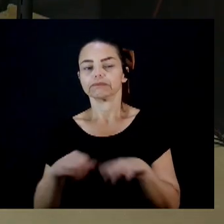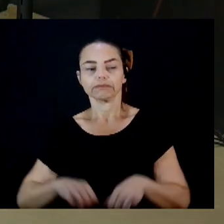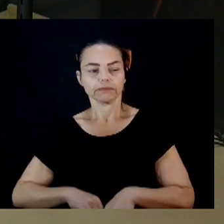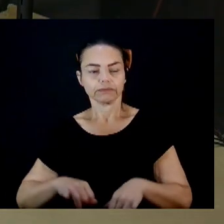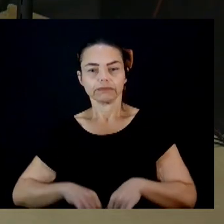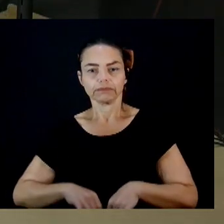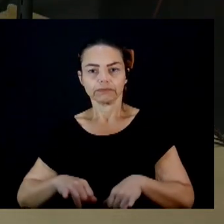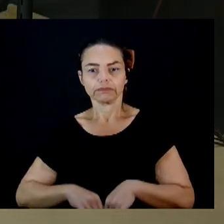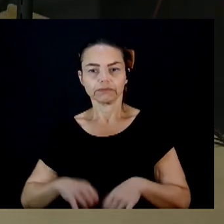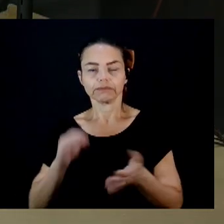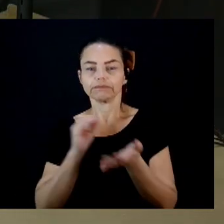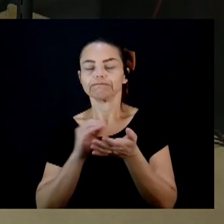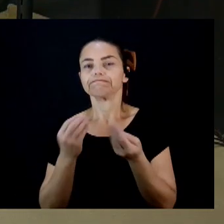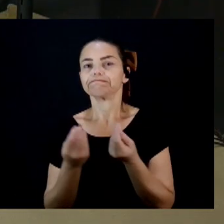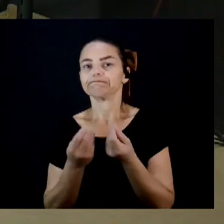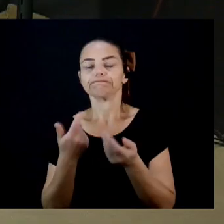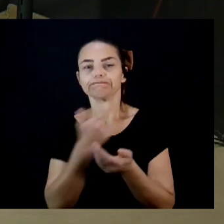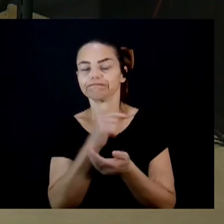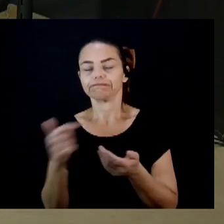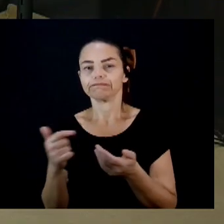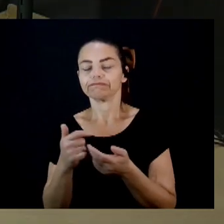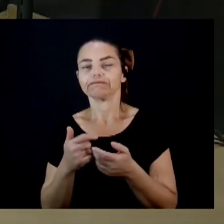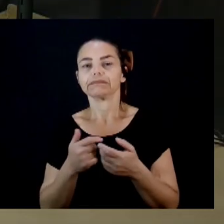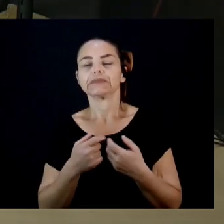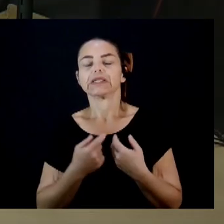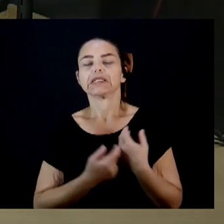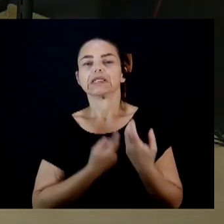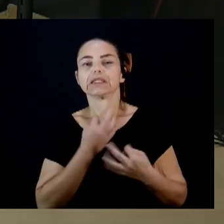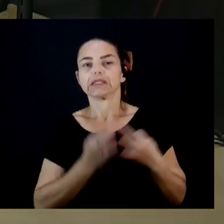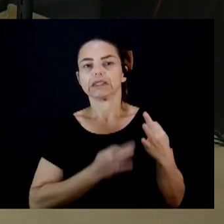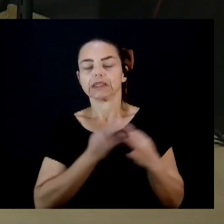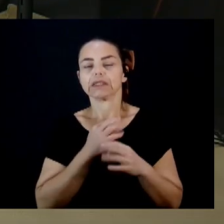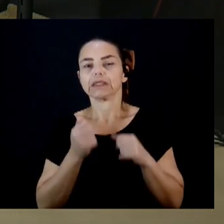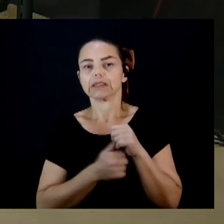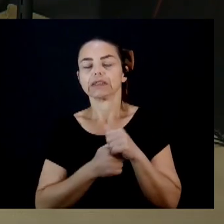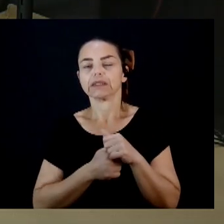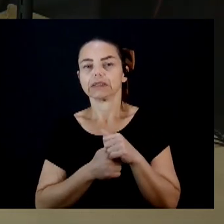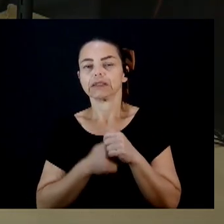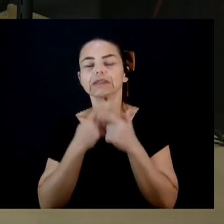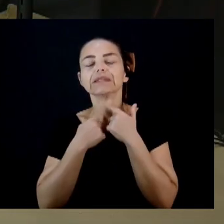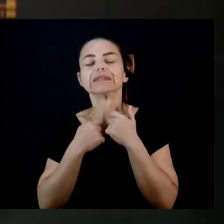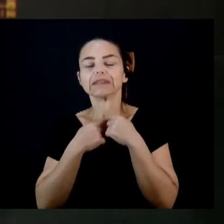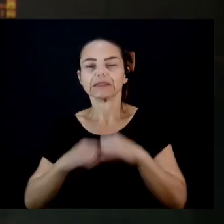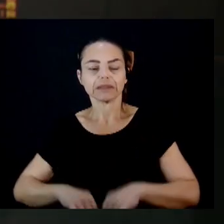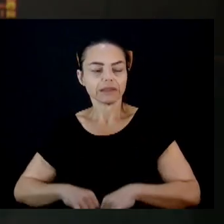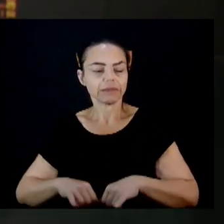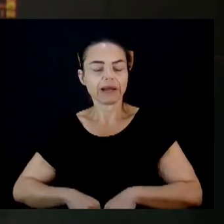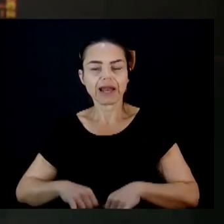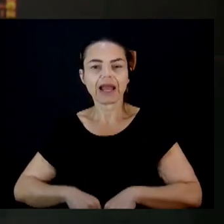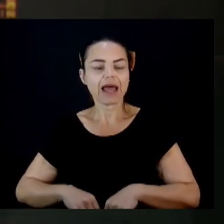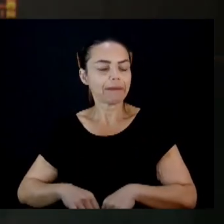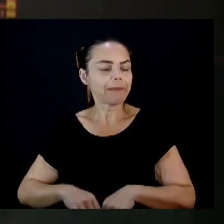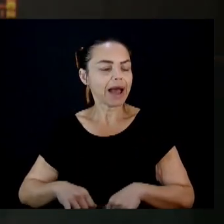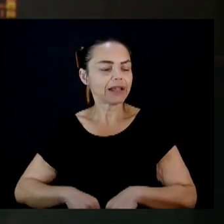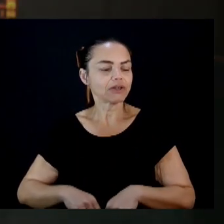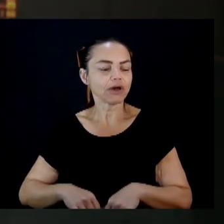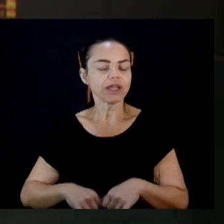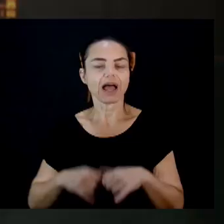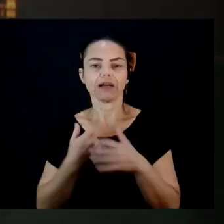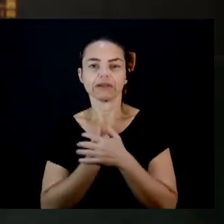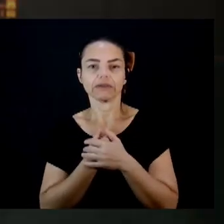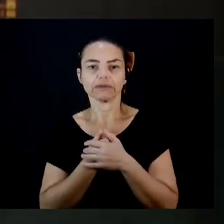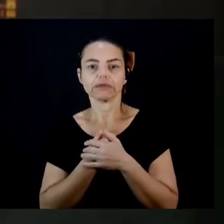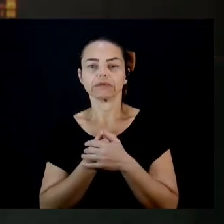libido transforma o desejo sexual em sofrimento sexual, que é chamado aí de transtorno do desejo